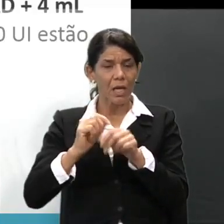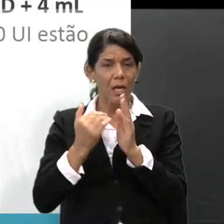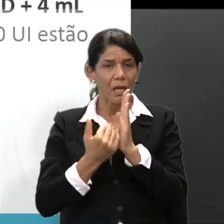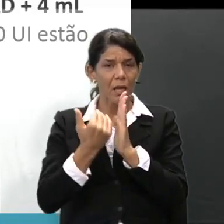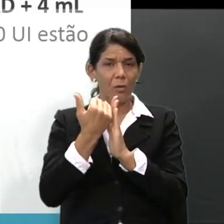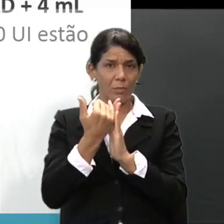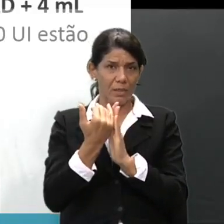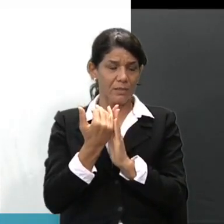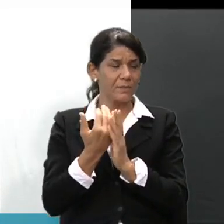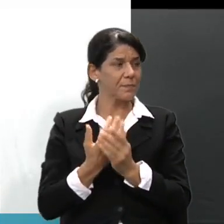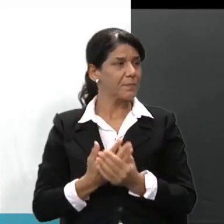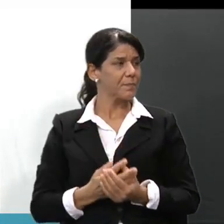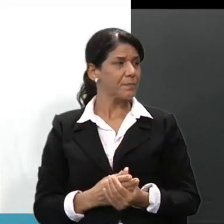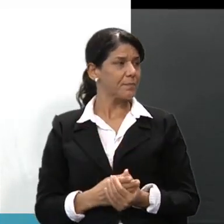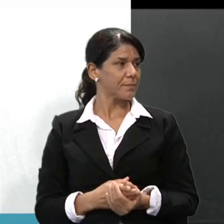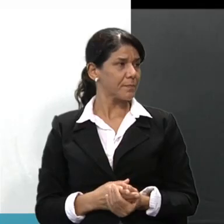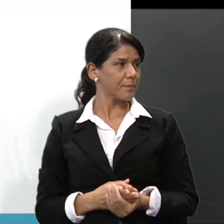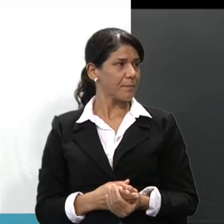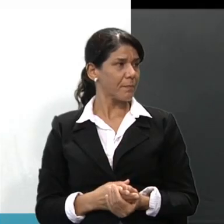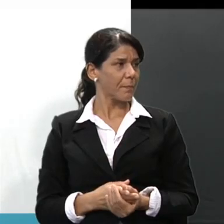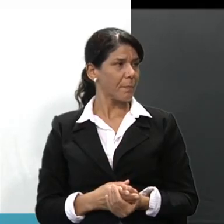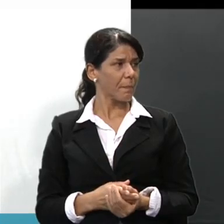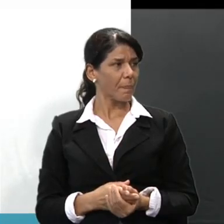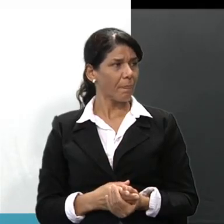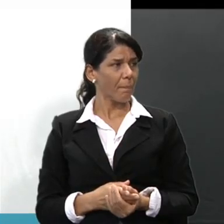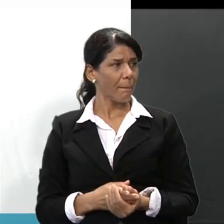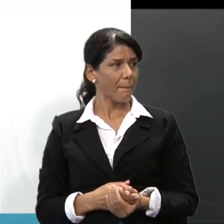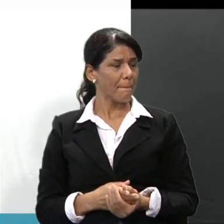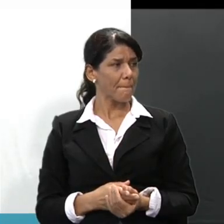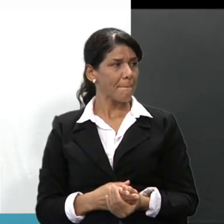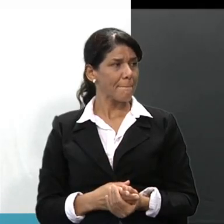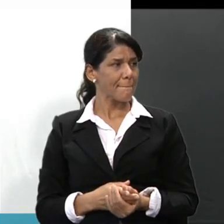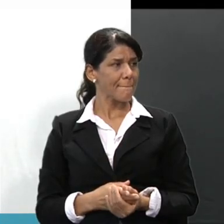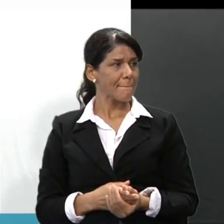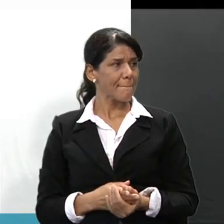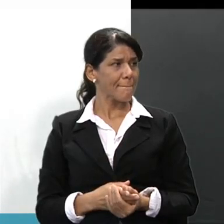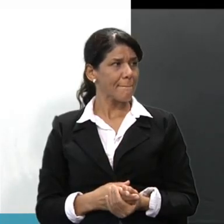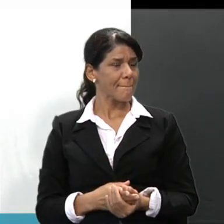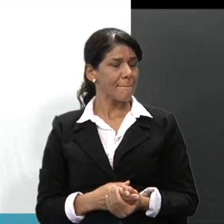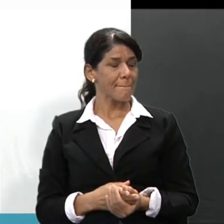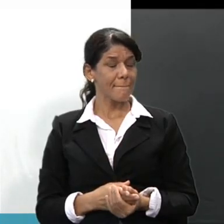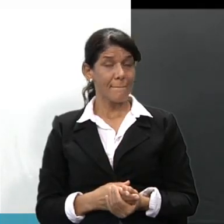unidades em cada um desses frascos. Agora nós vamos desenvolver as